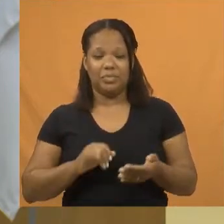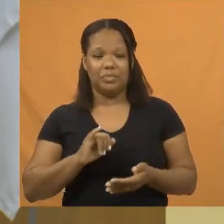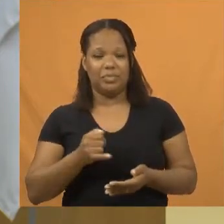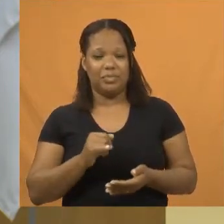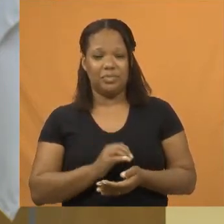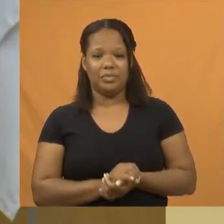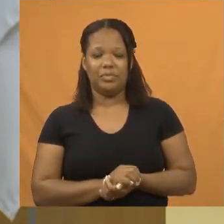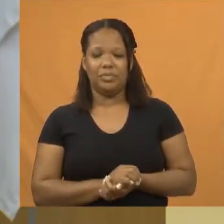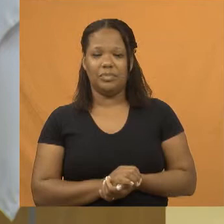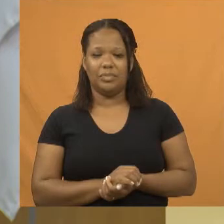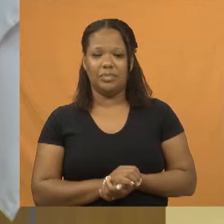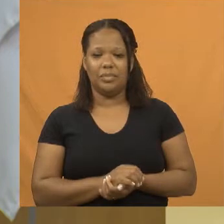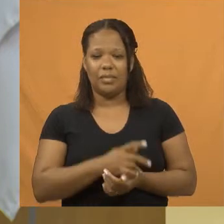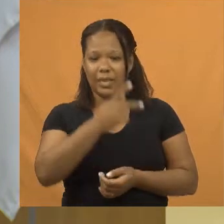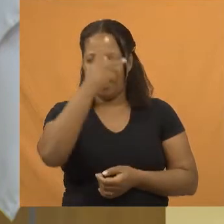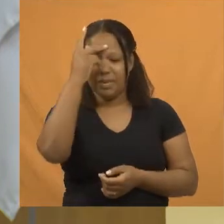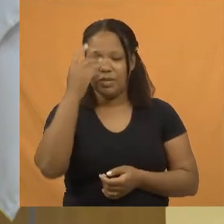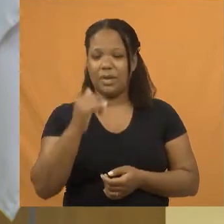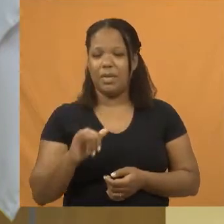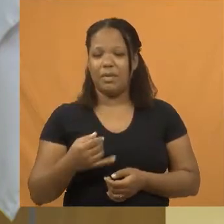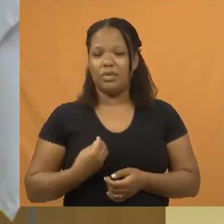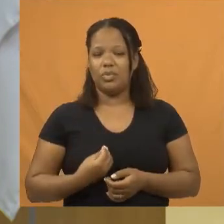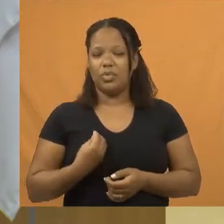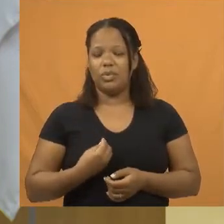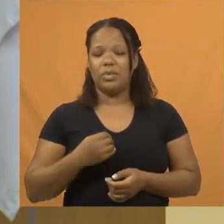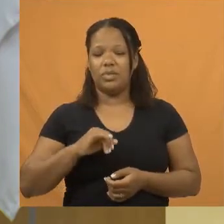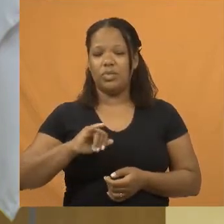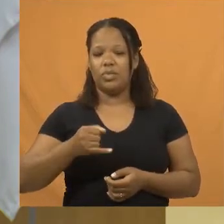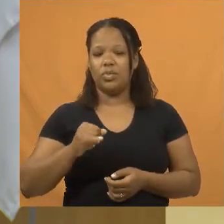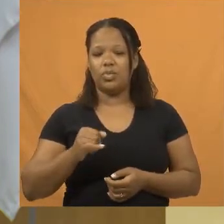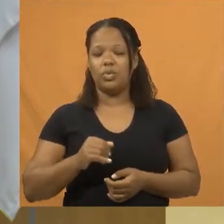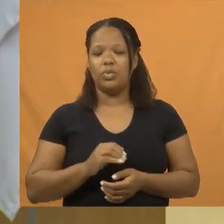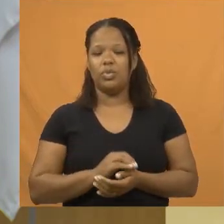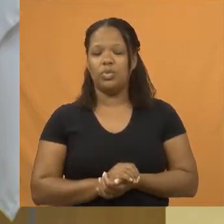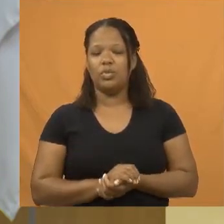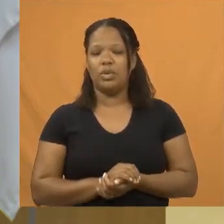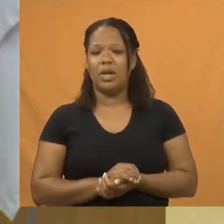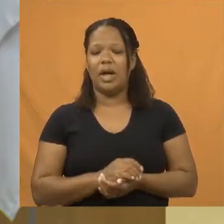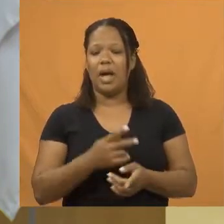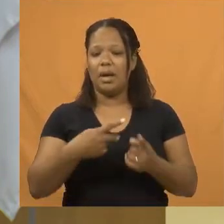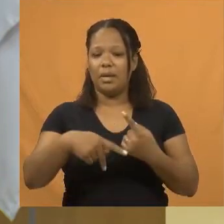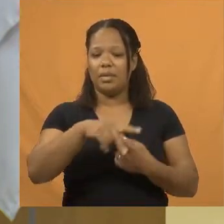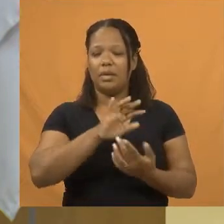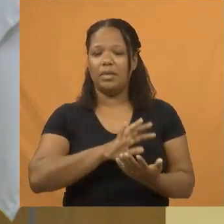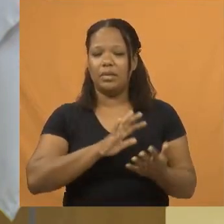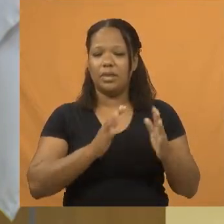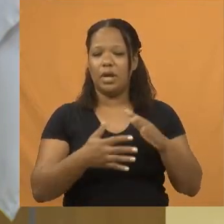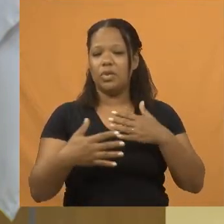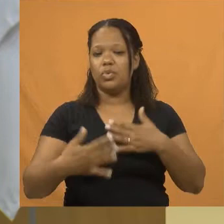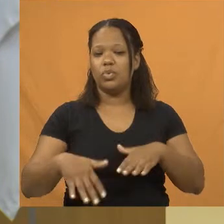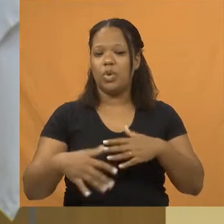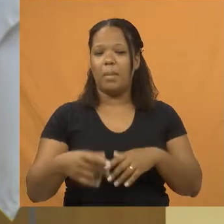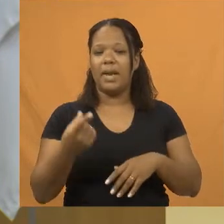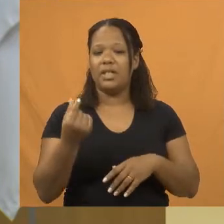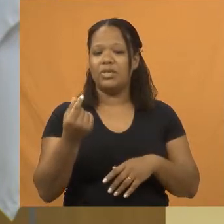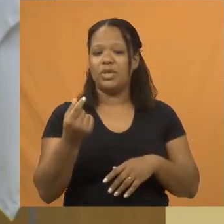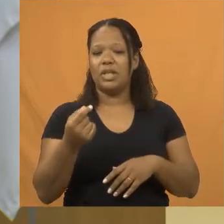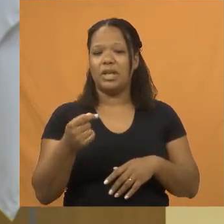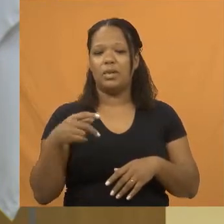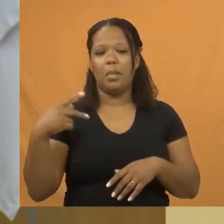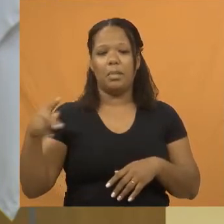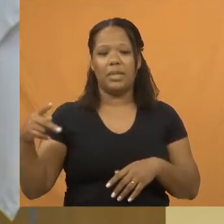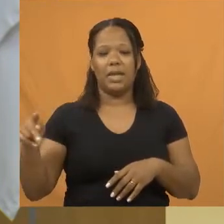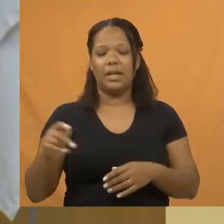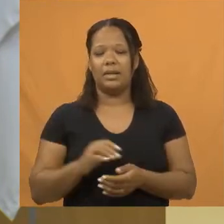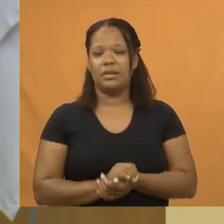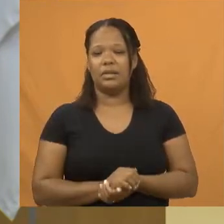agora. Aqueles que vivem de juros do governo, querem que a reforma da Previdência passe para sobrar mais dinheiro para